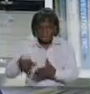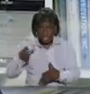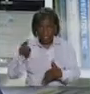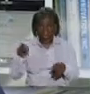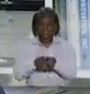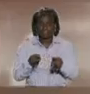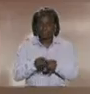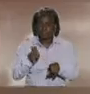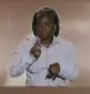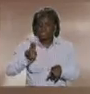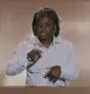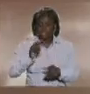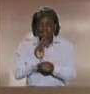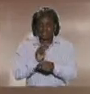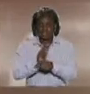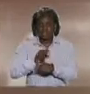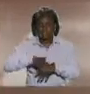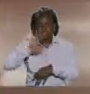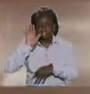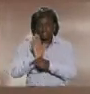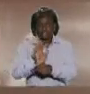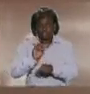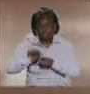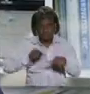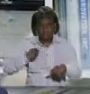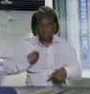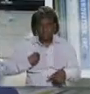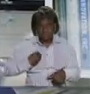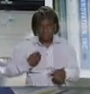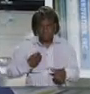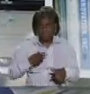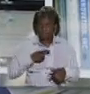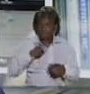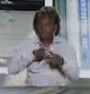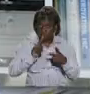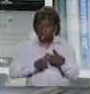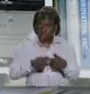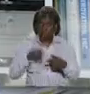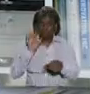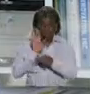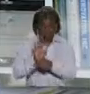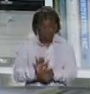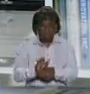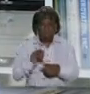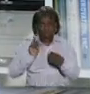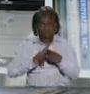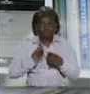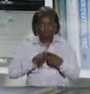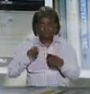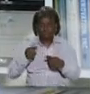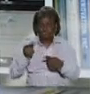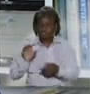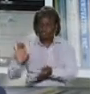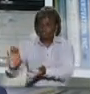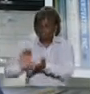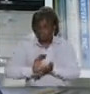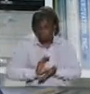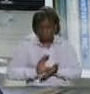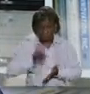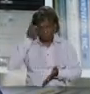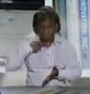capital e melhorar o uso e alocação desse capital para transformar mais vidas. A gente tem duas grandes atuações. Uma, a gente opera